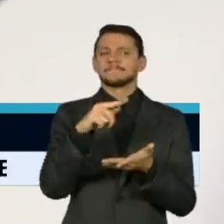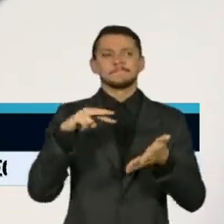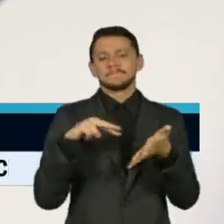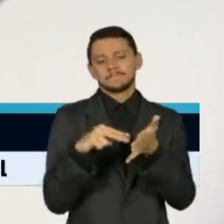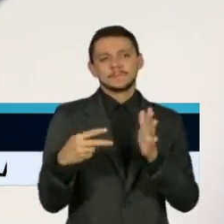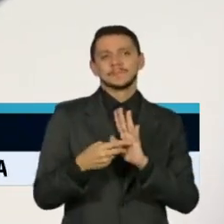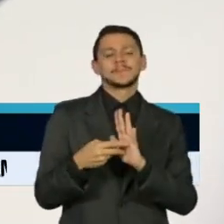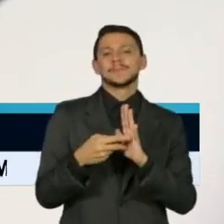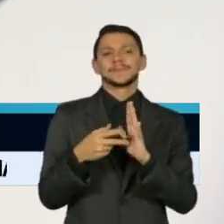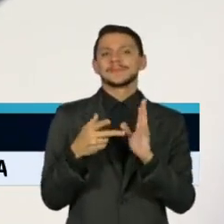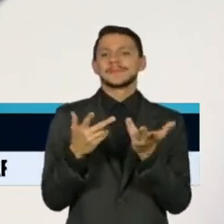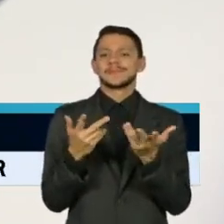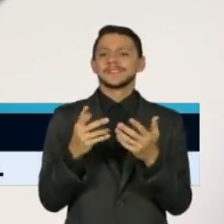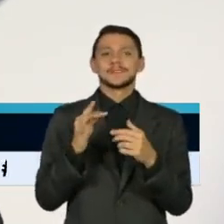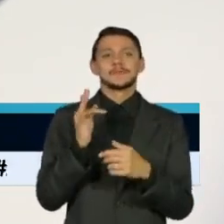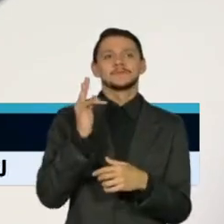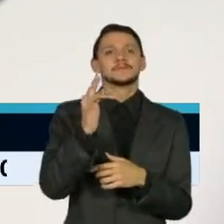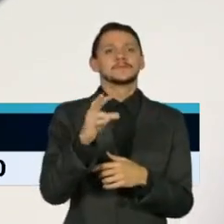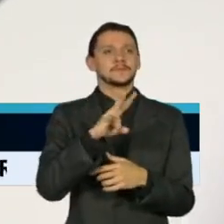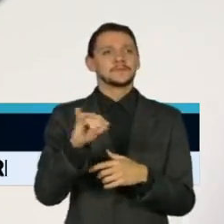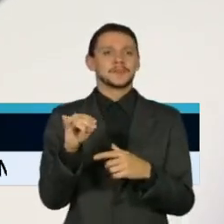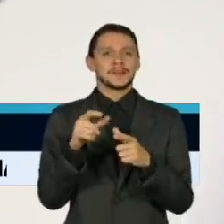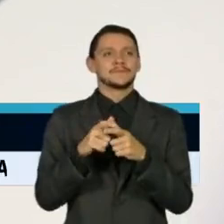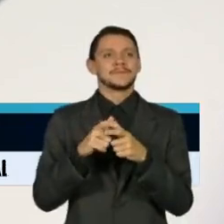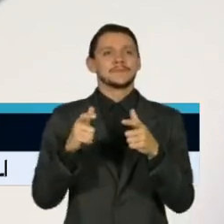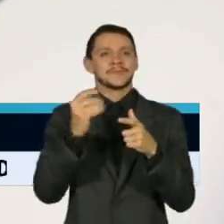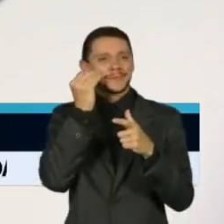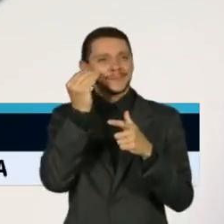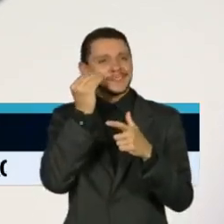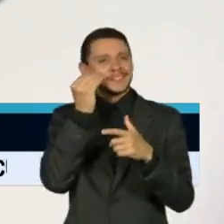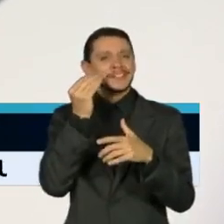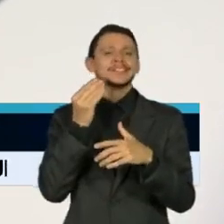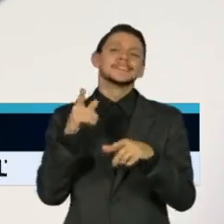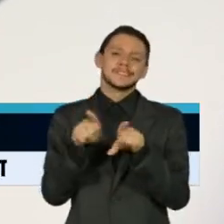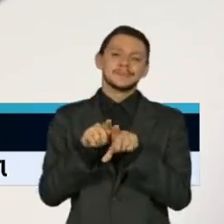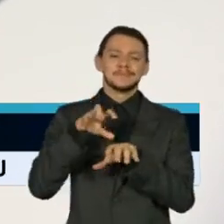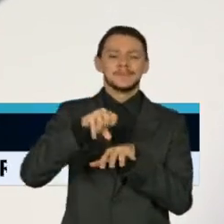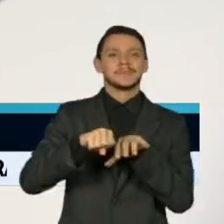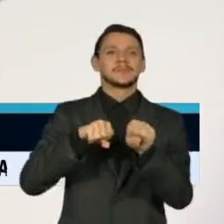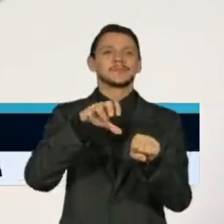conjunto não vá avançando a dentro da máquina do estado que avisa estado nagô